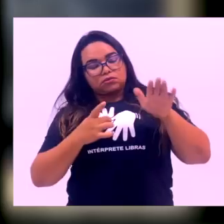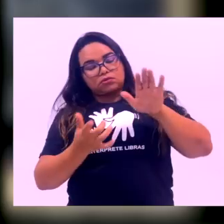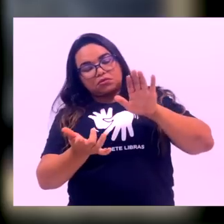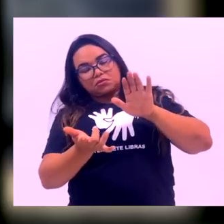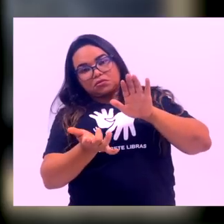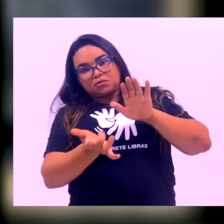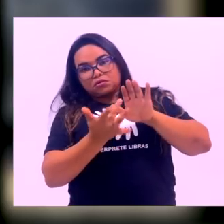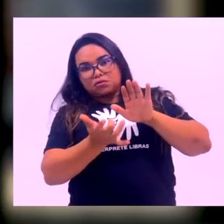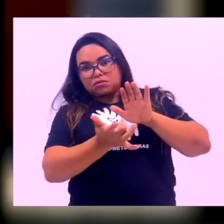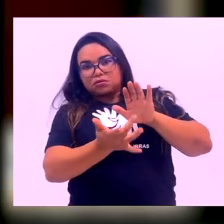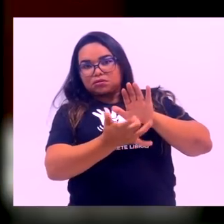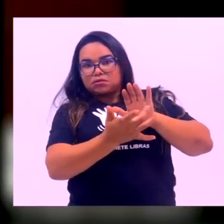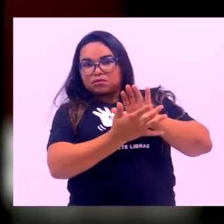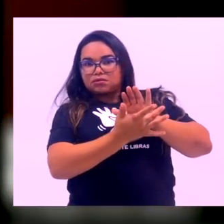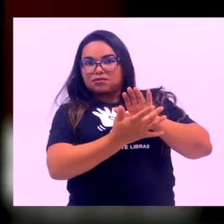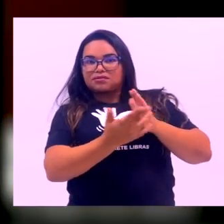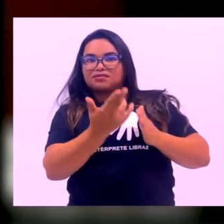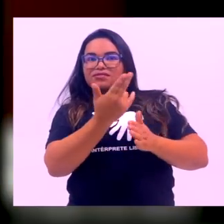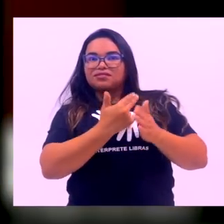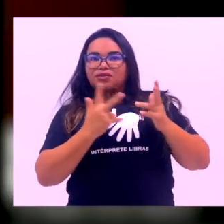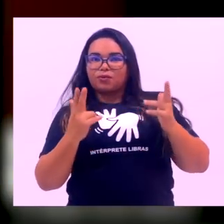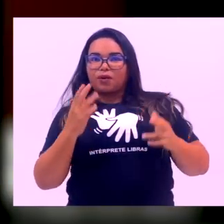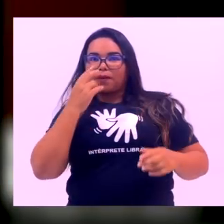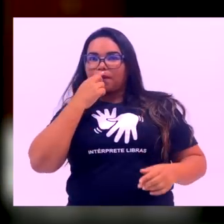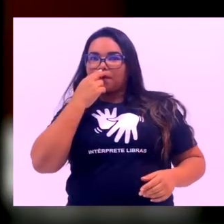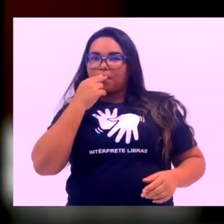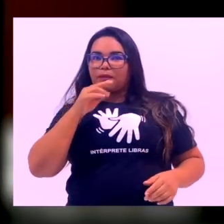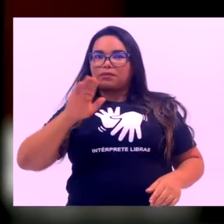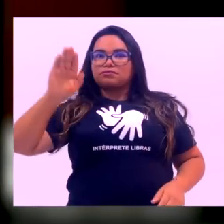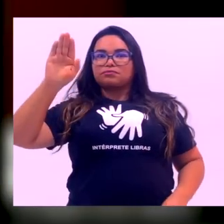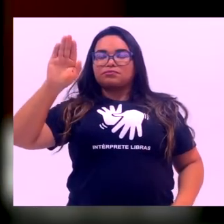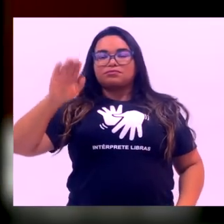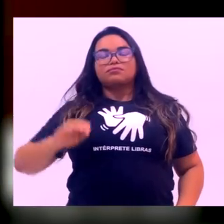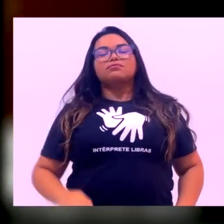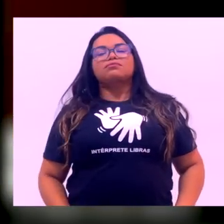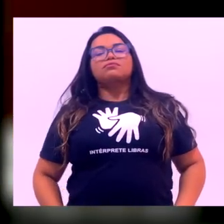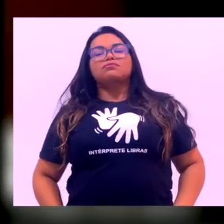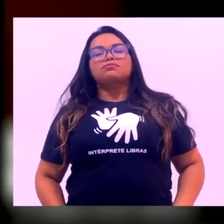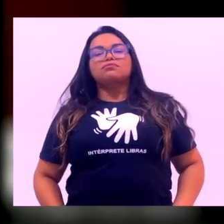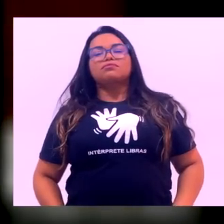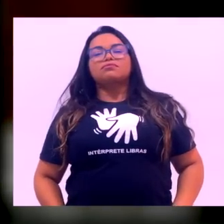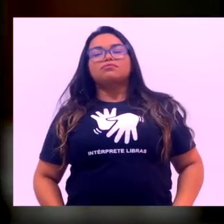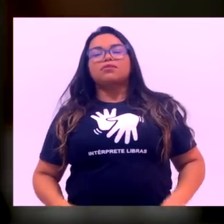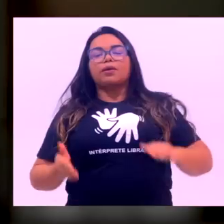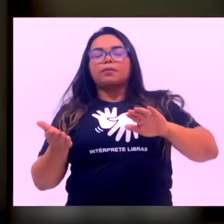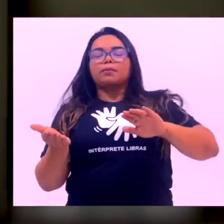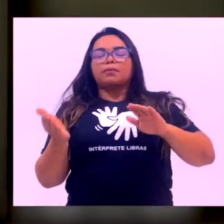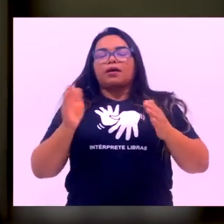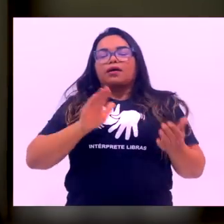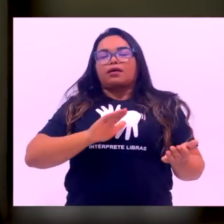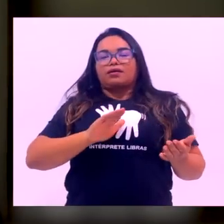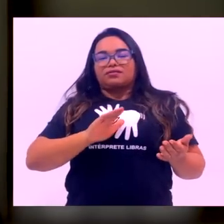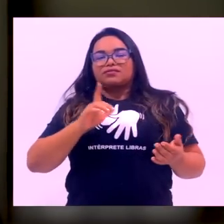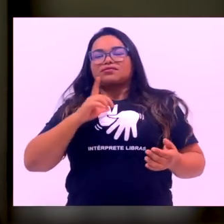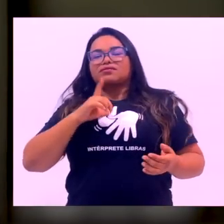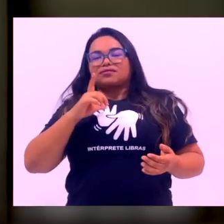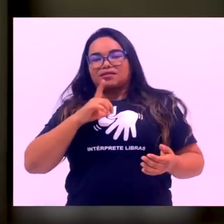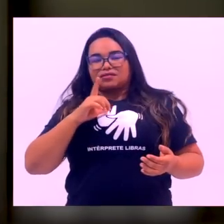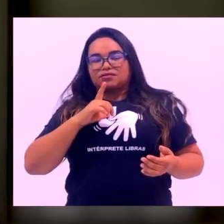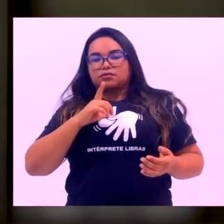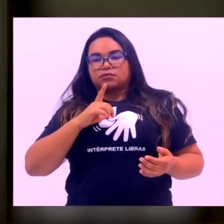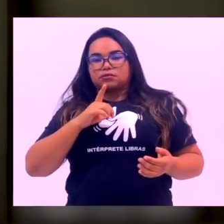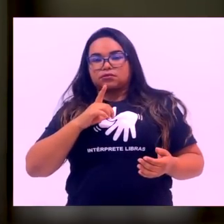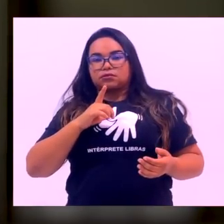cada dedo. É uma imagem espelhada, mas não faz diferença. Simplesmente se adora o outro sexo da